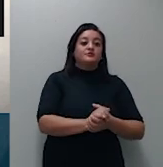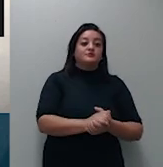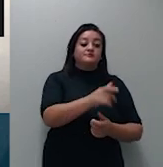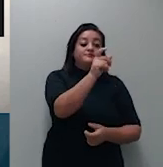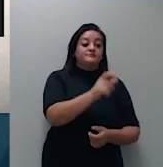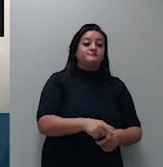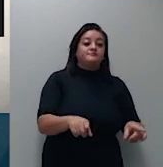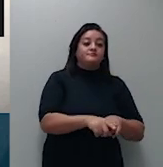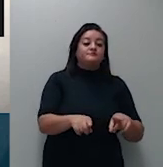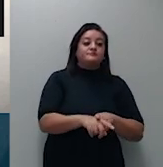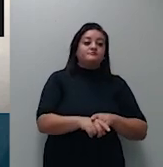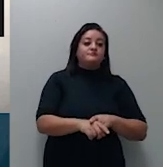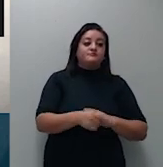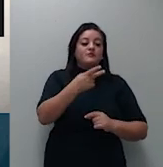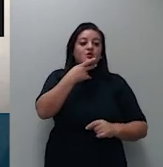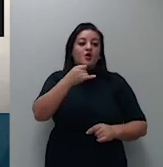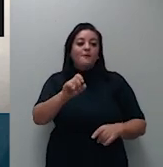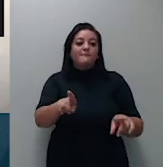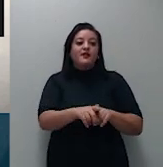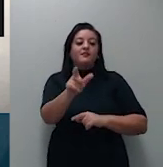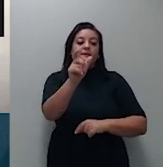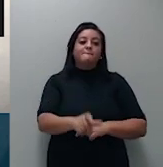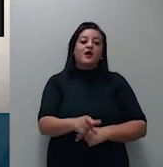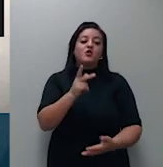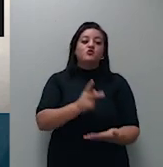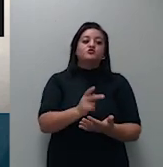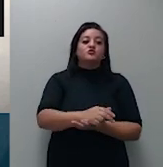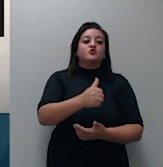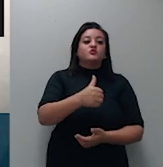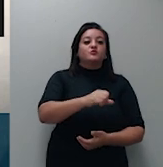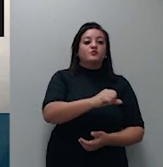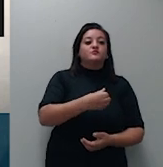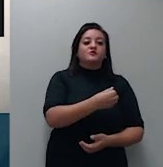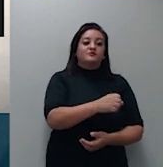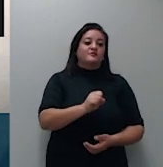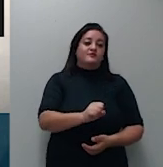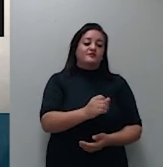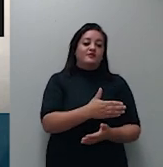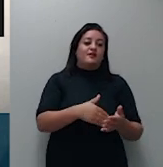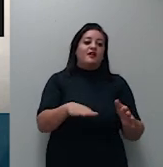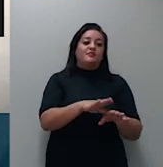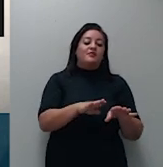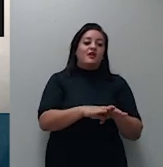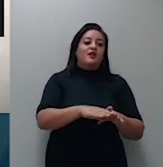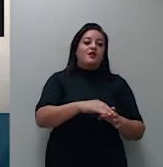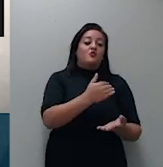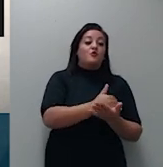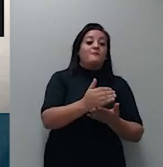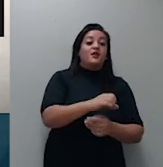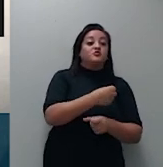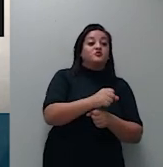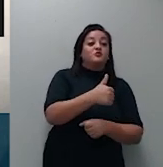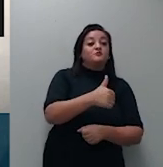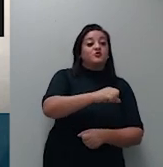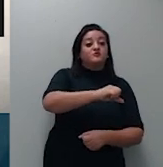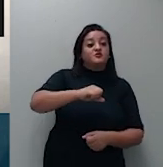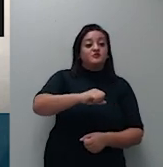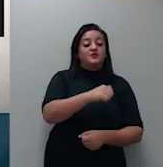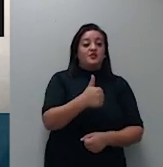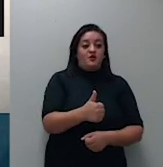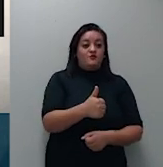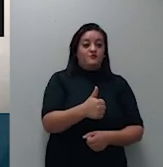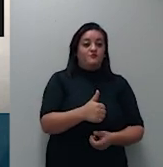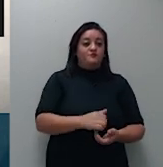estável entre a recorrida e o pai dos recorrentes perdurou entre 1968 e o início do ano de